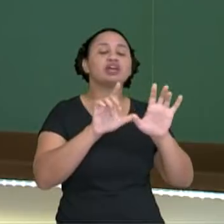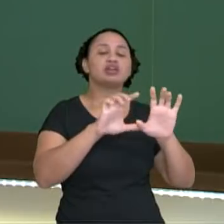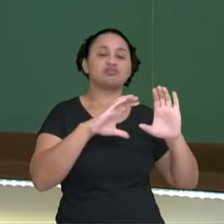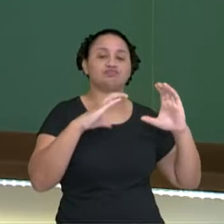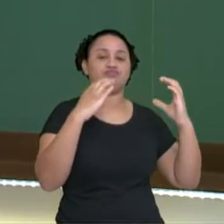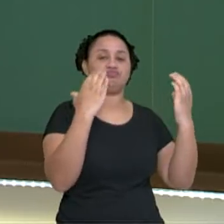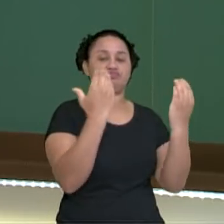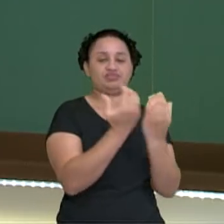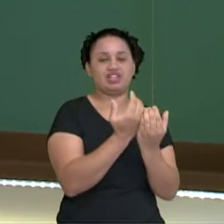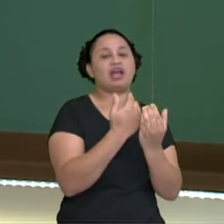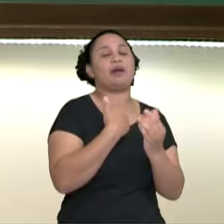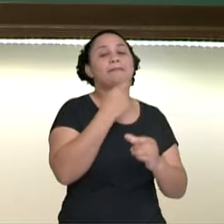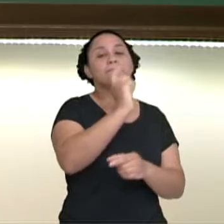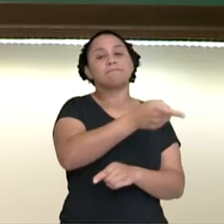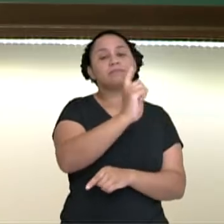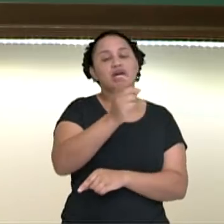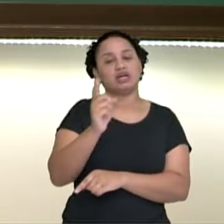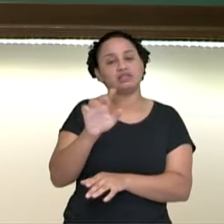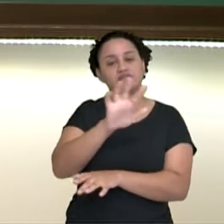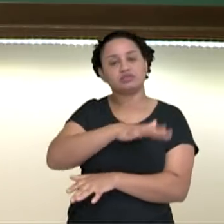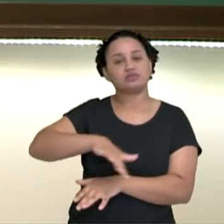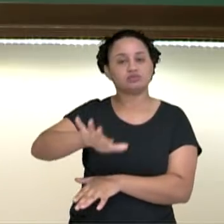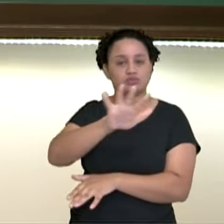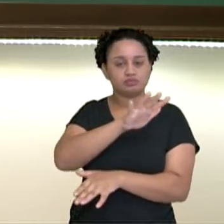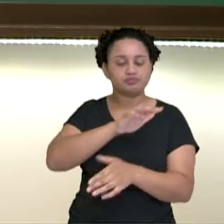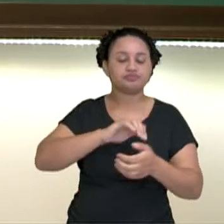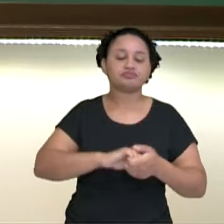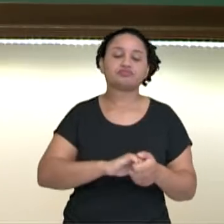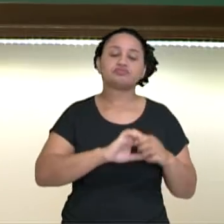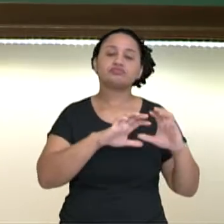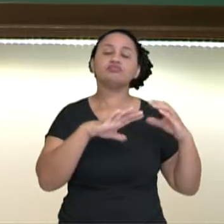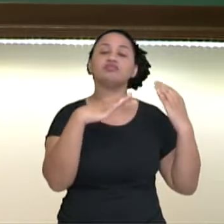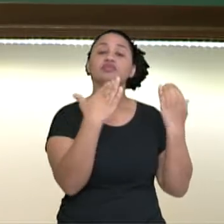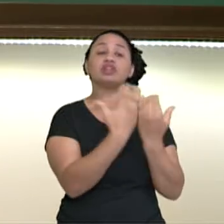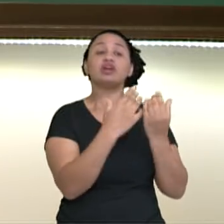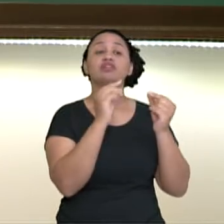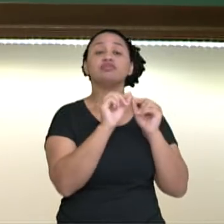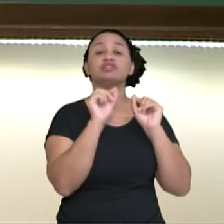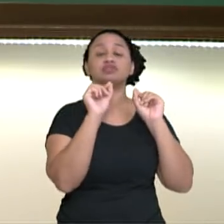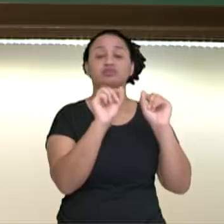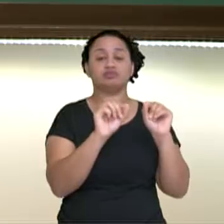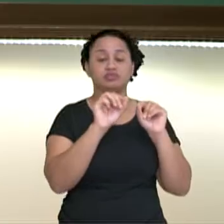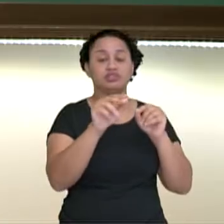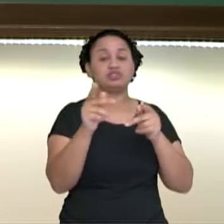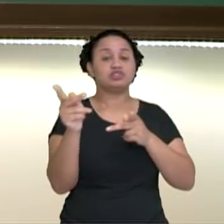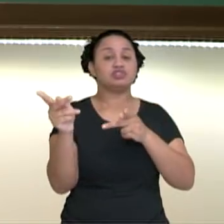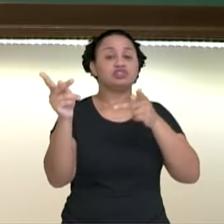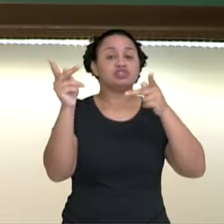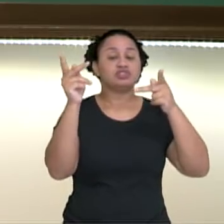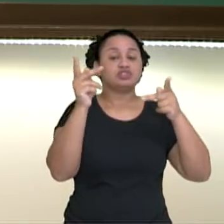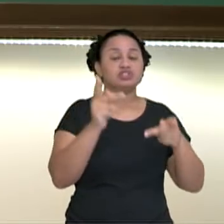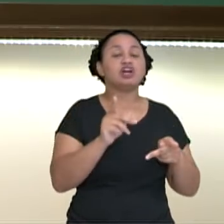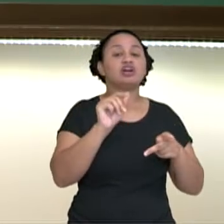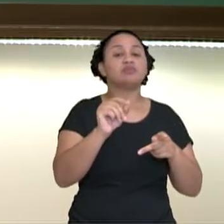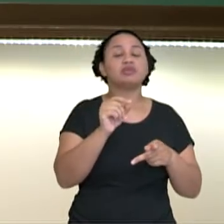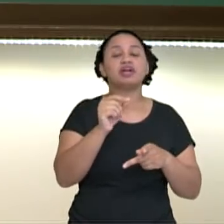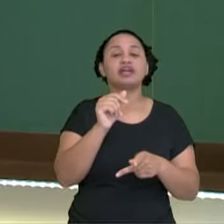parlamento, né, dominando ali aquela situação. O parlamento vai fazer o seguinte, ele convida o